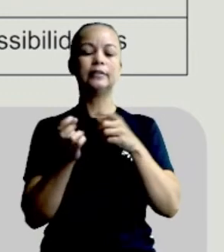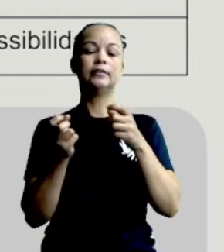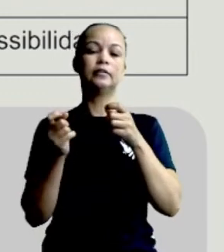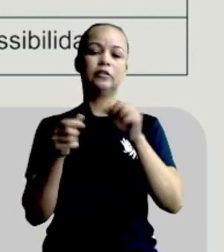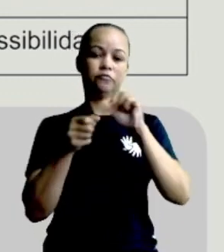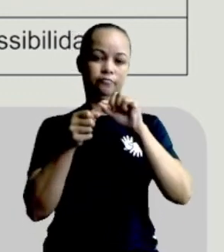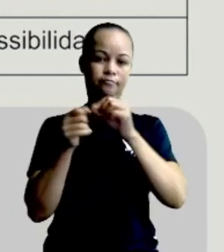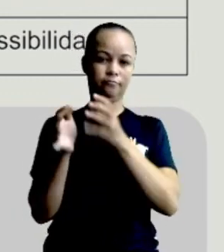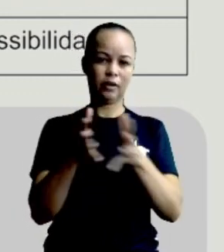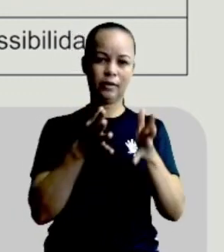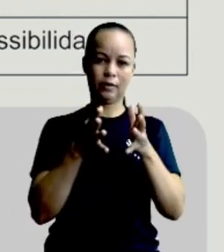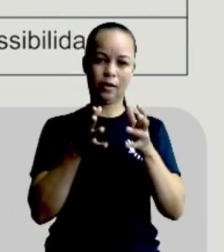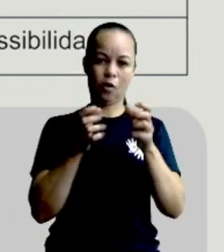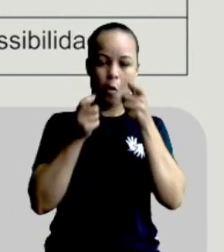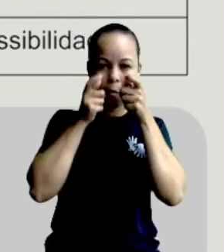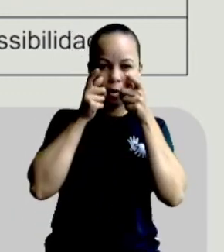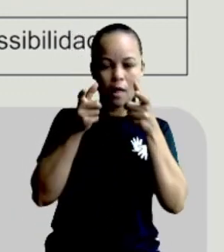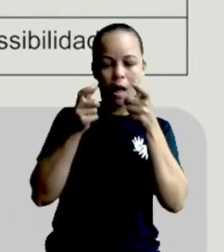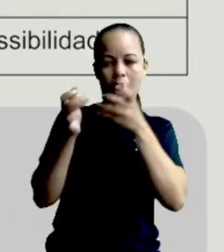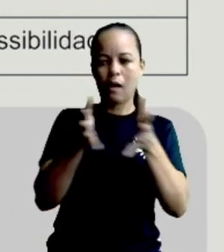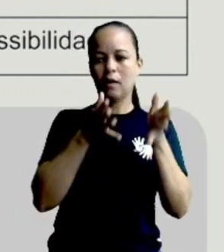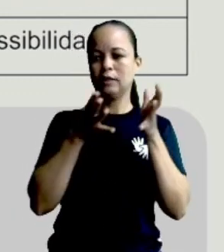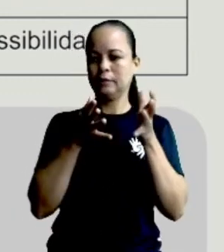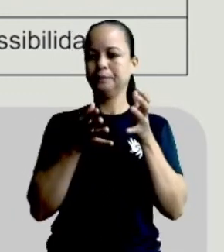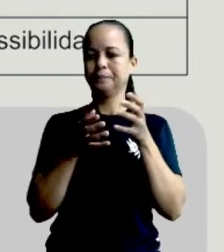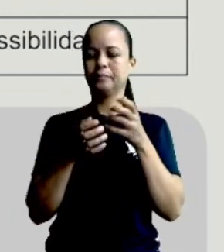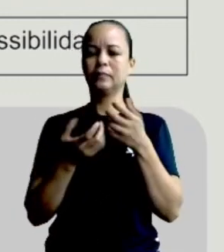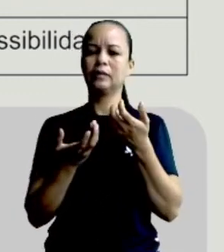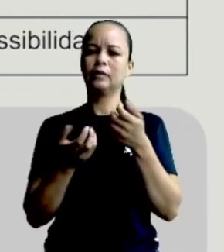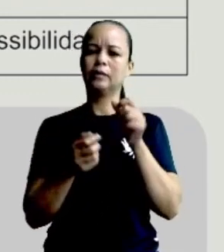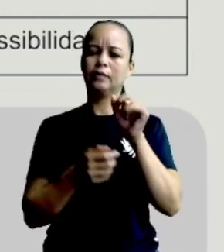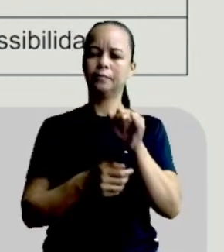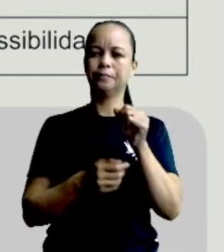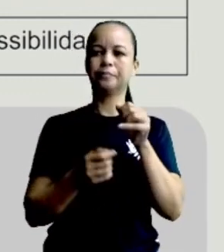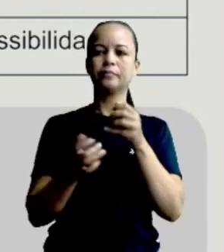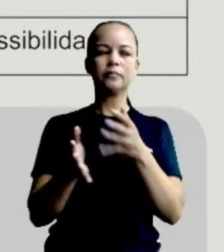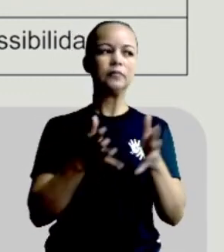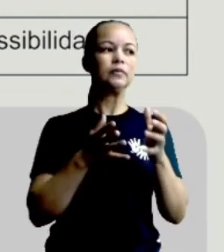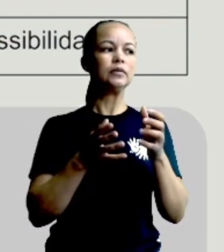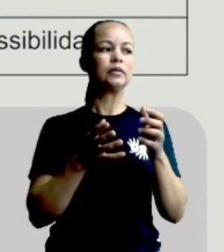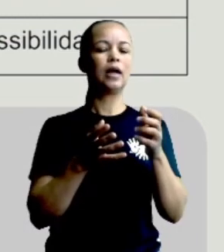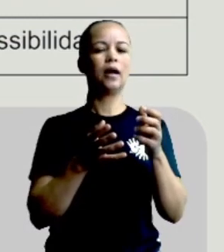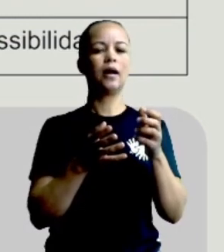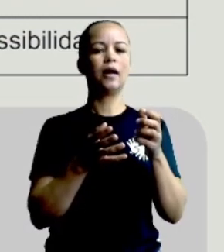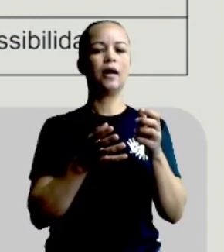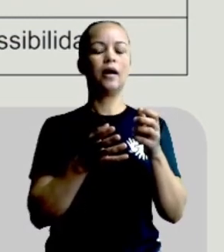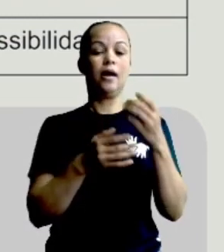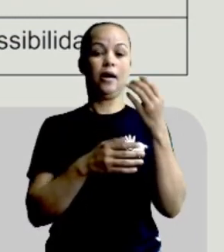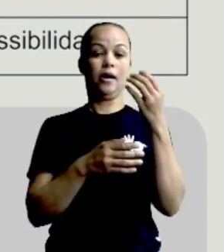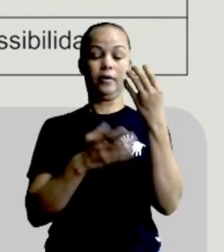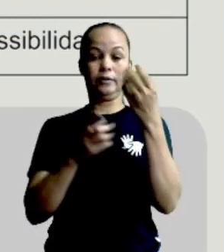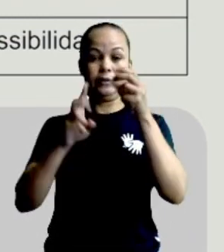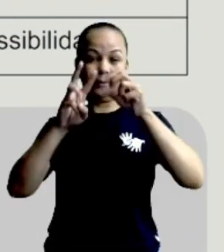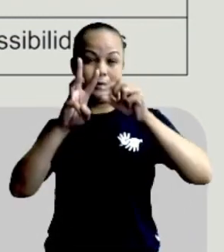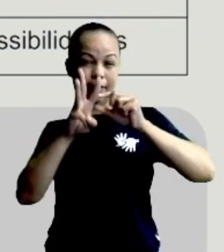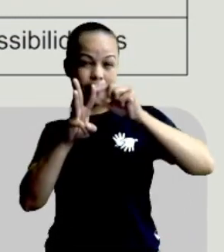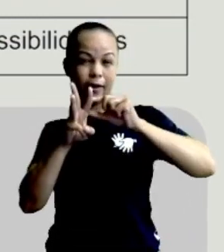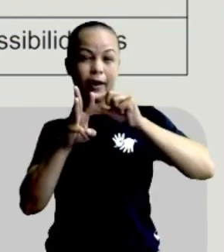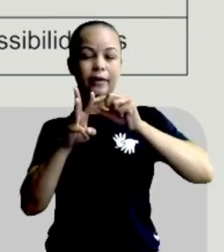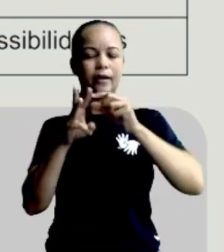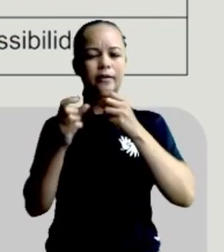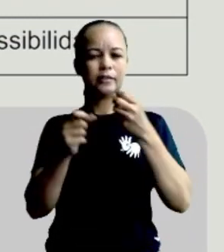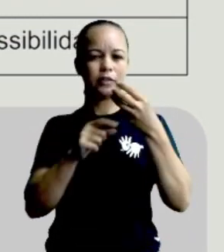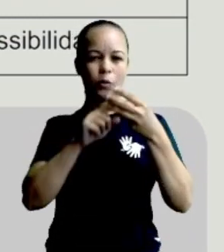novo, para que você possa perceber. Se na posição da centena eu tenho 3, né, algarismos que podem